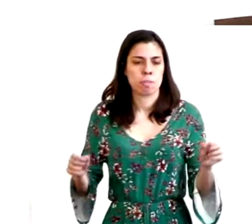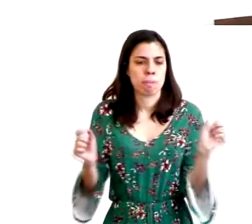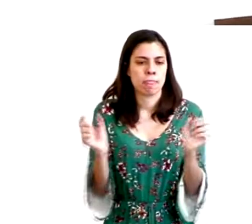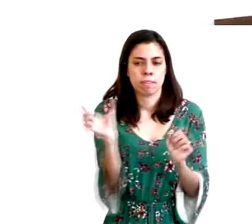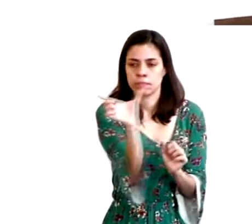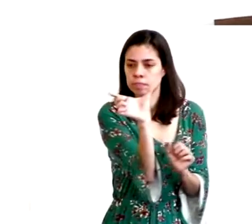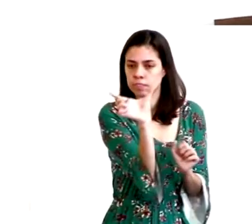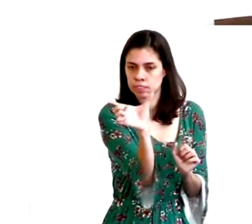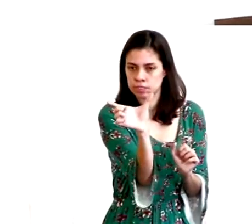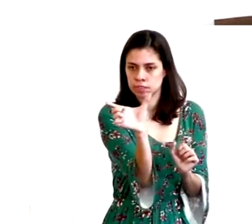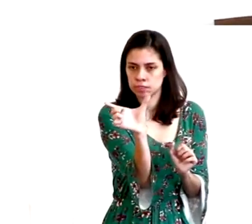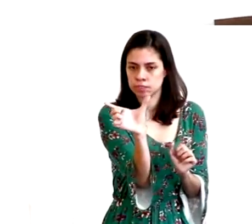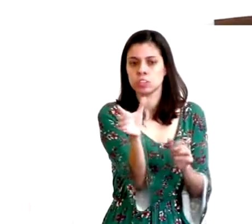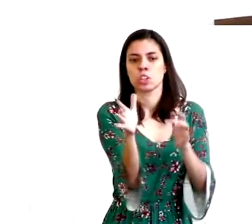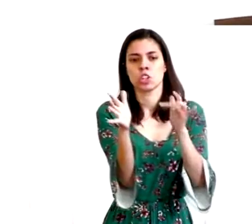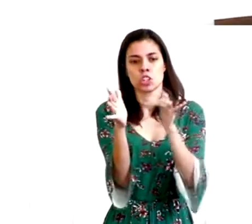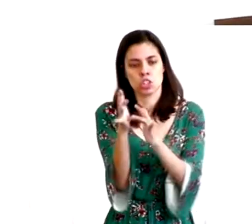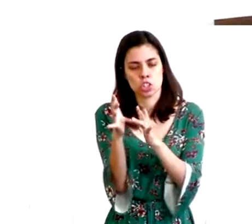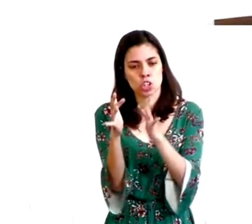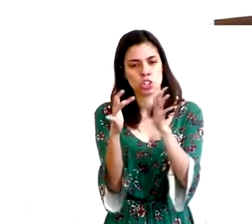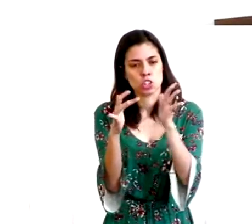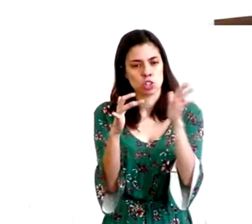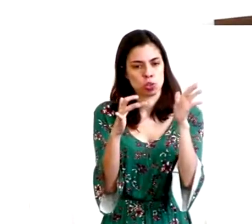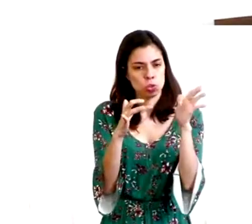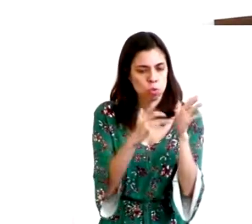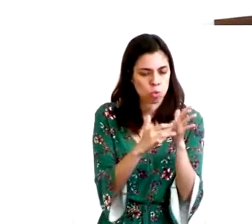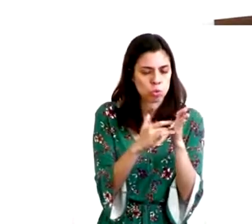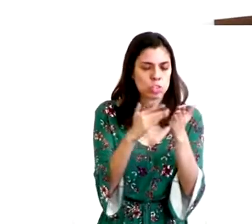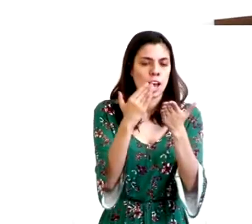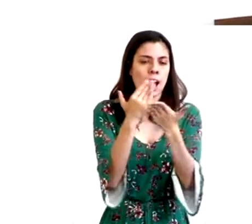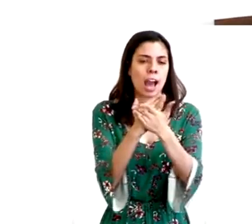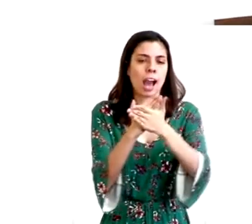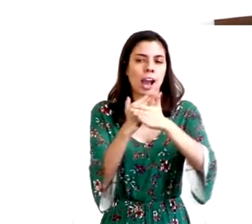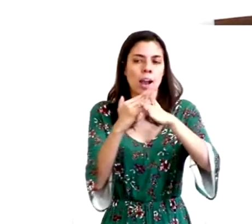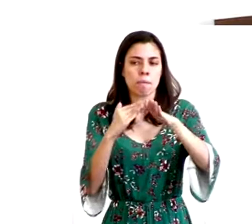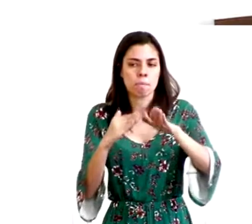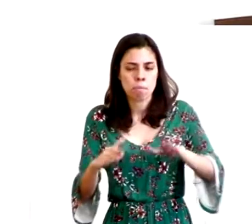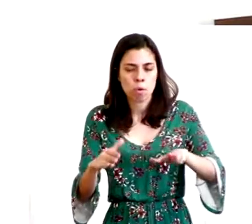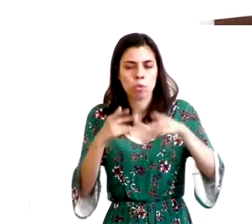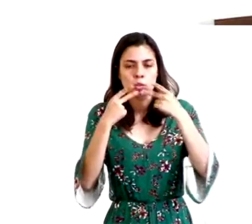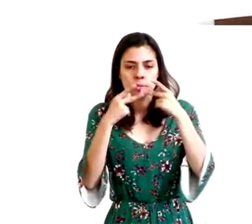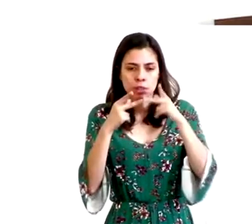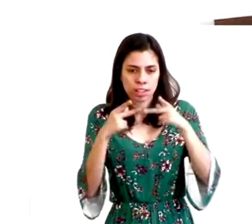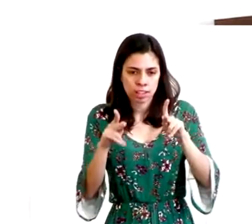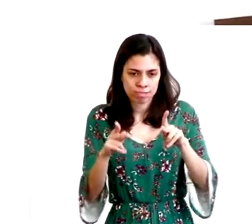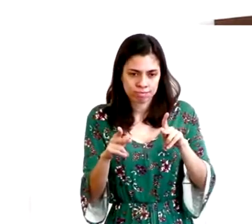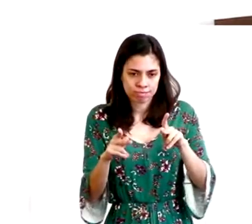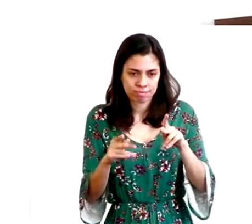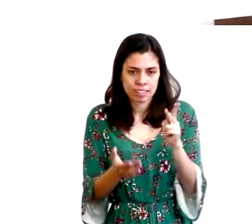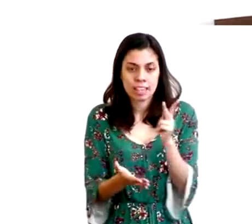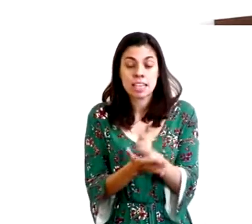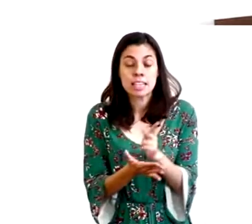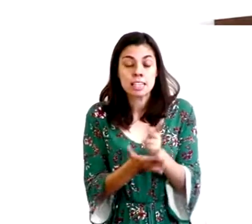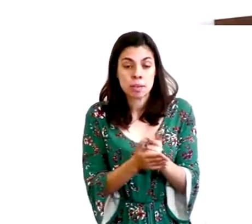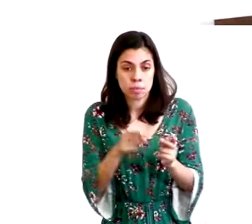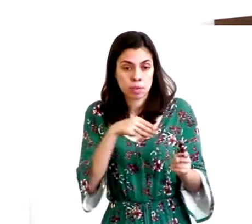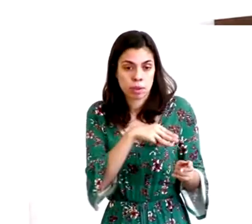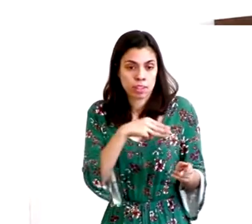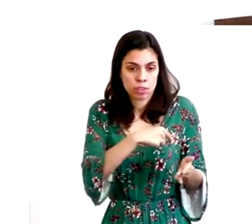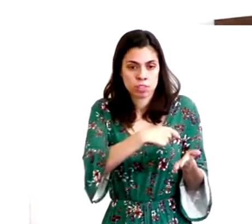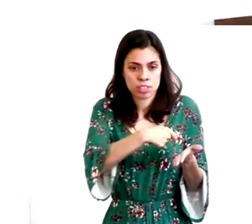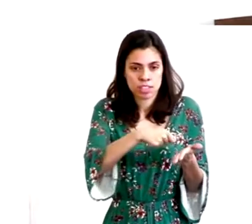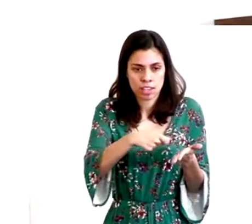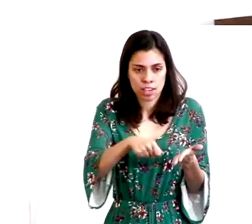palavras, você está finalizando uma sessão e dando início a uma outra sessão dos ensinos de